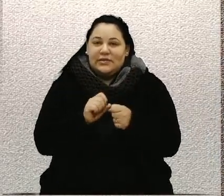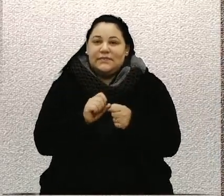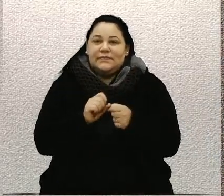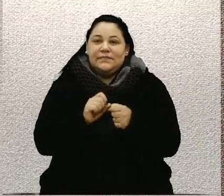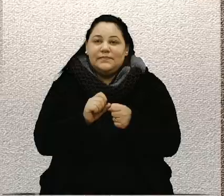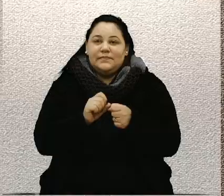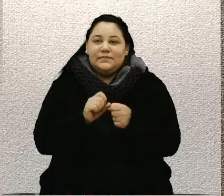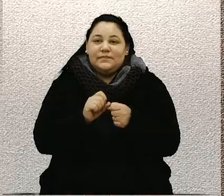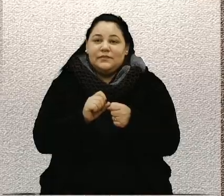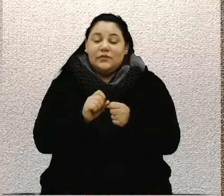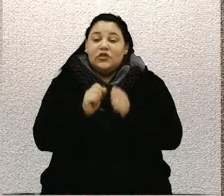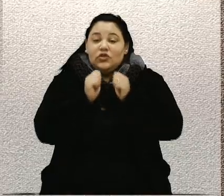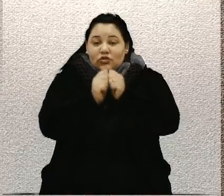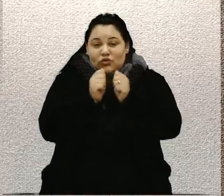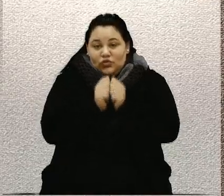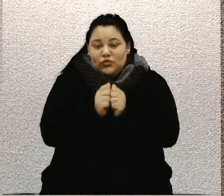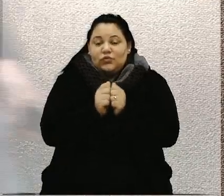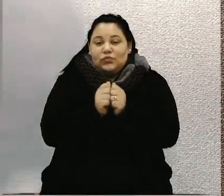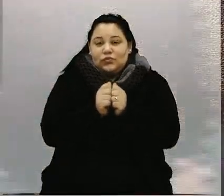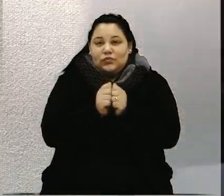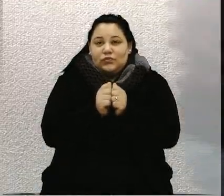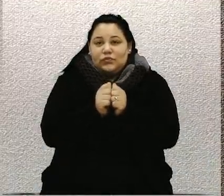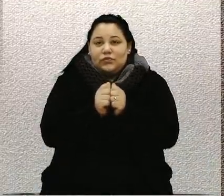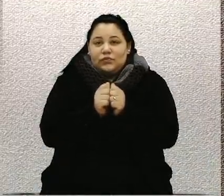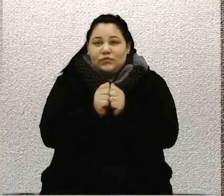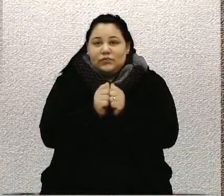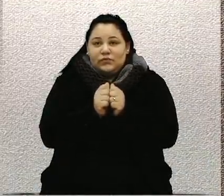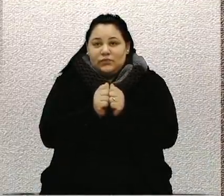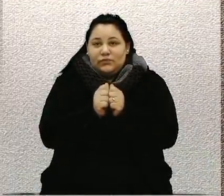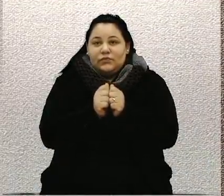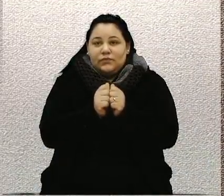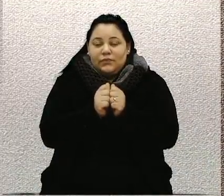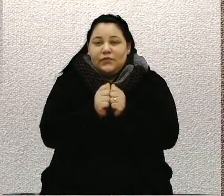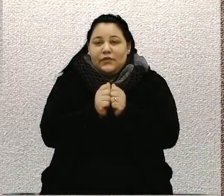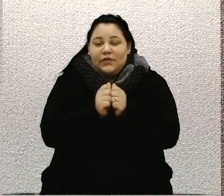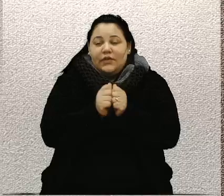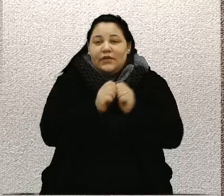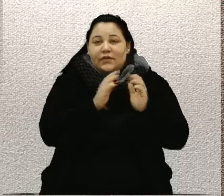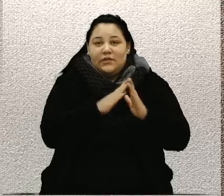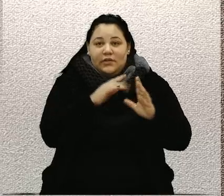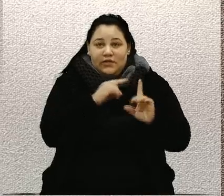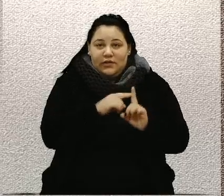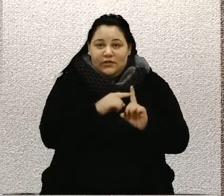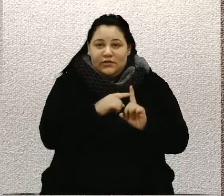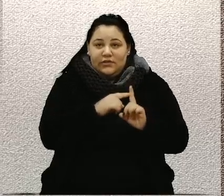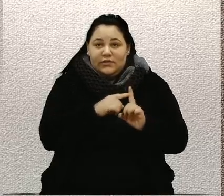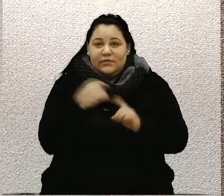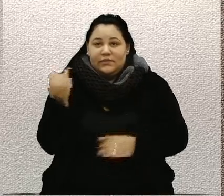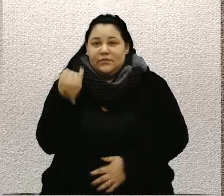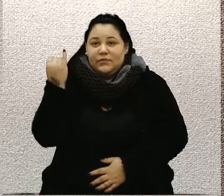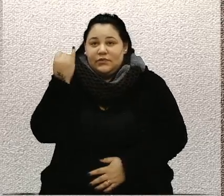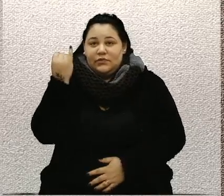da Igreja Verbo de Deus, e esse trabalho importante de evangelização também, tá?